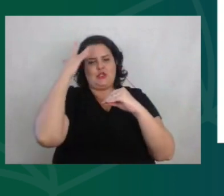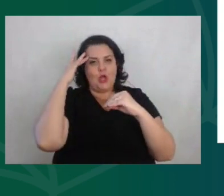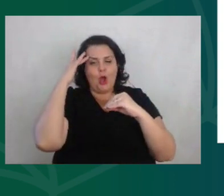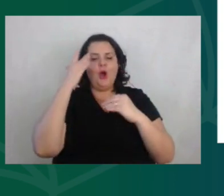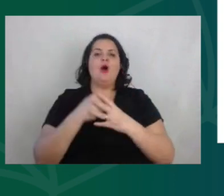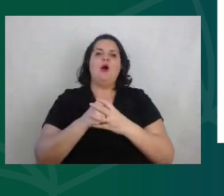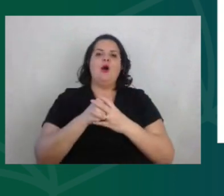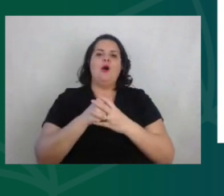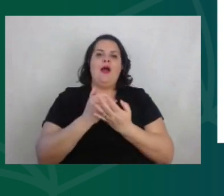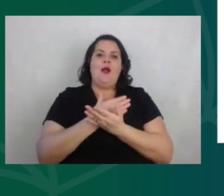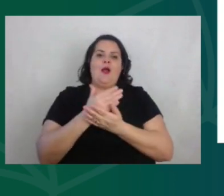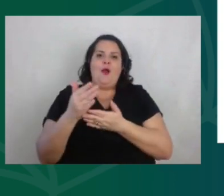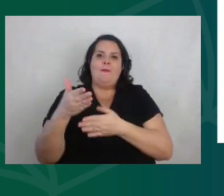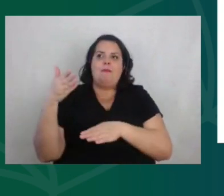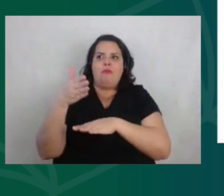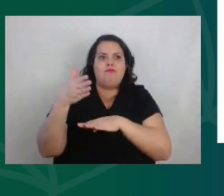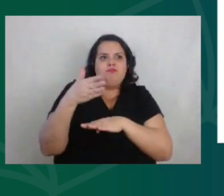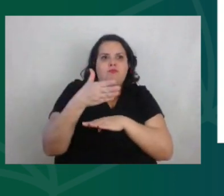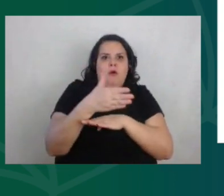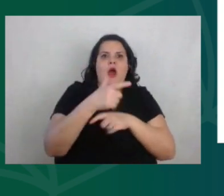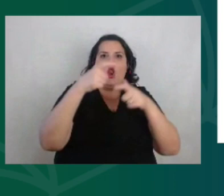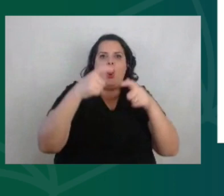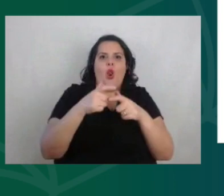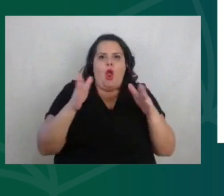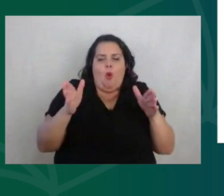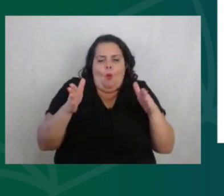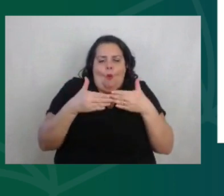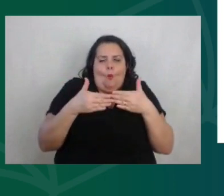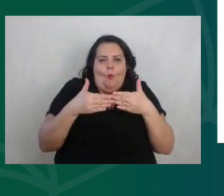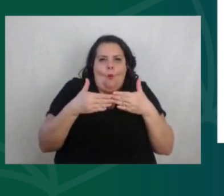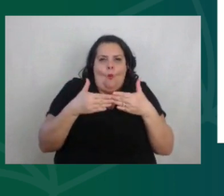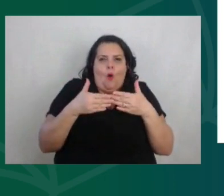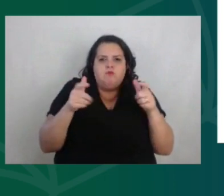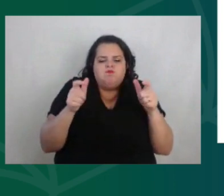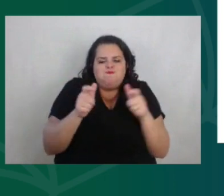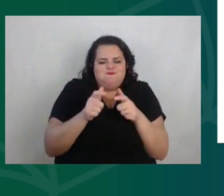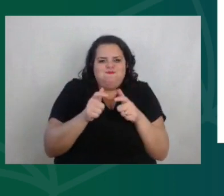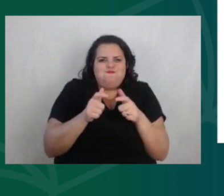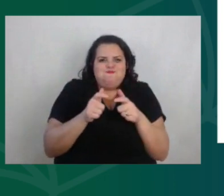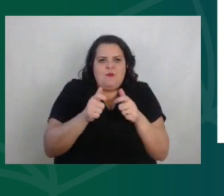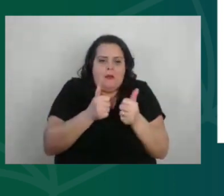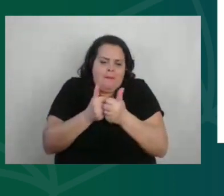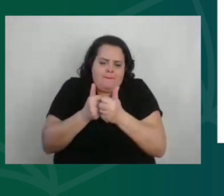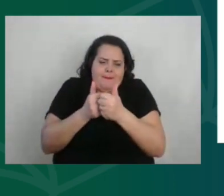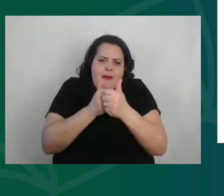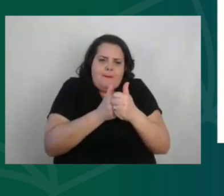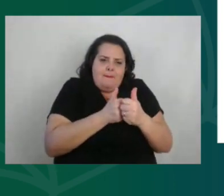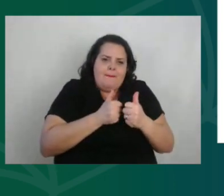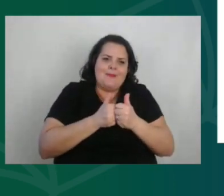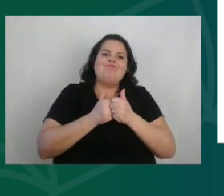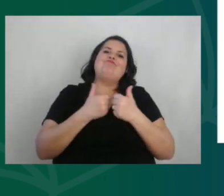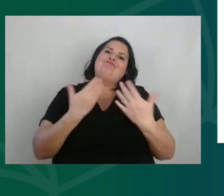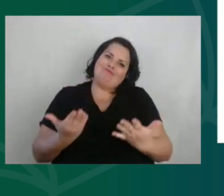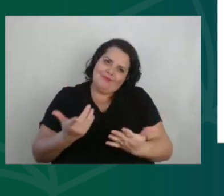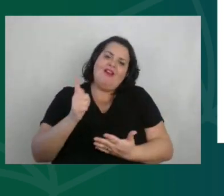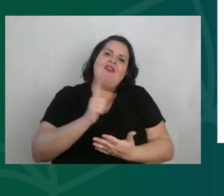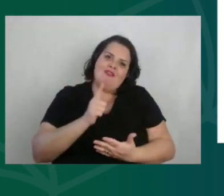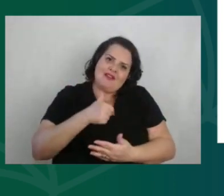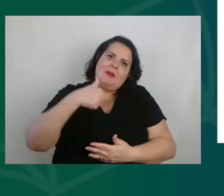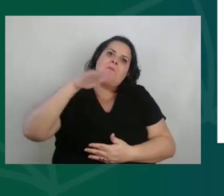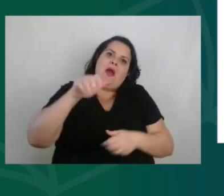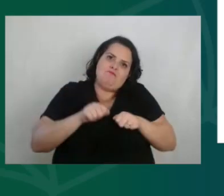mais juntas em locais fechados, com pouca ventilação e, consequentemente, aumenta a chance de transmissão.